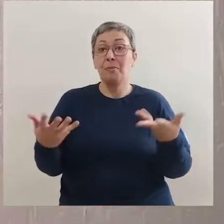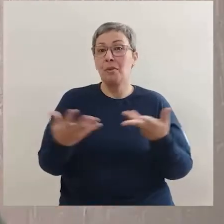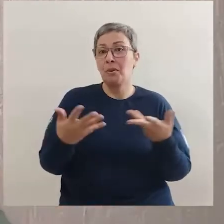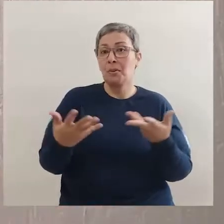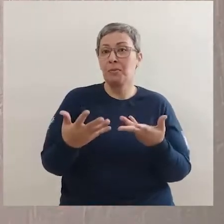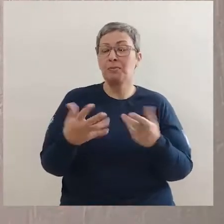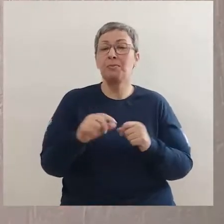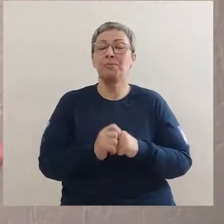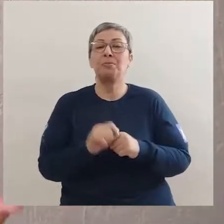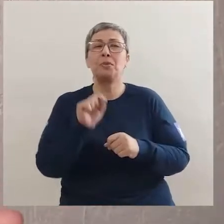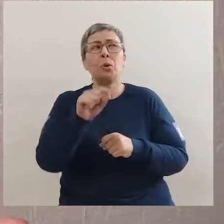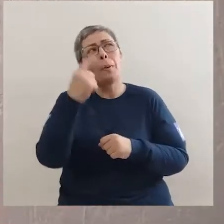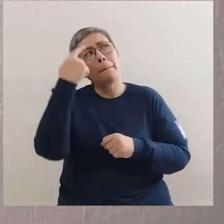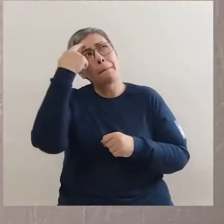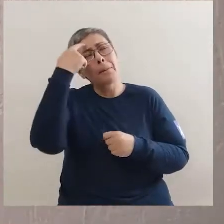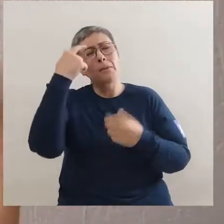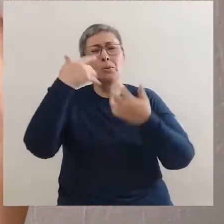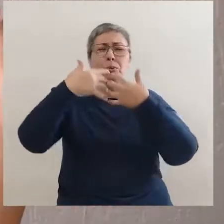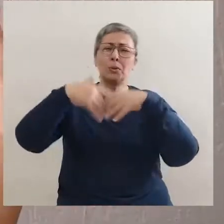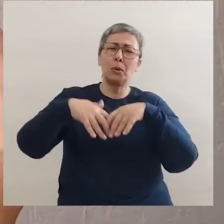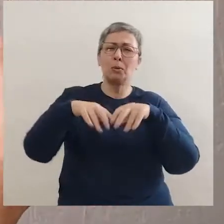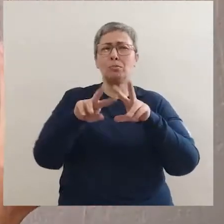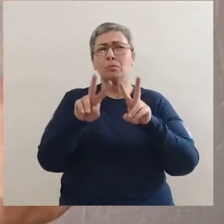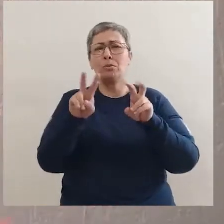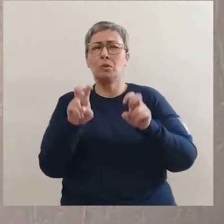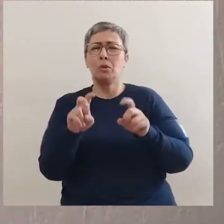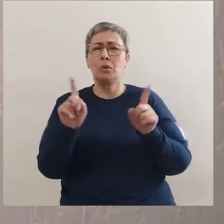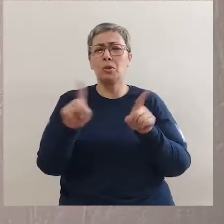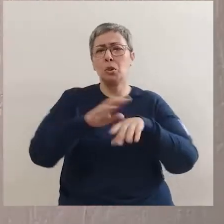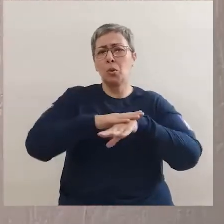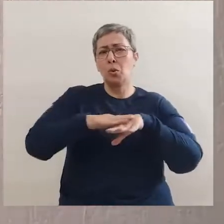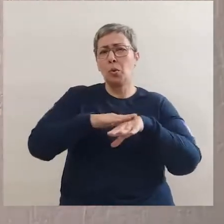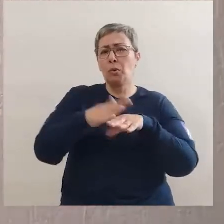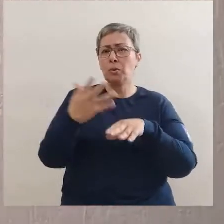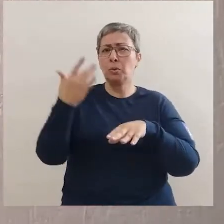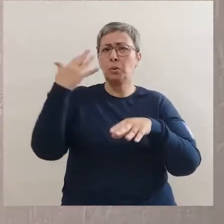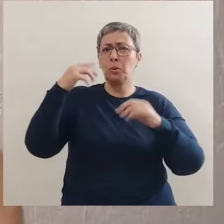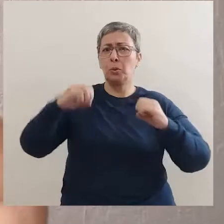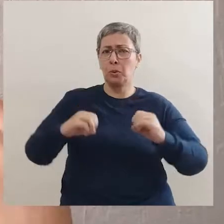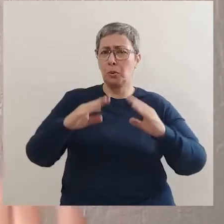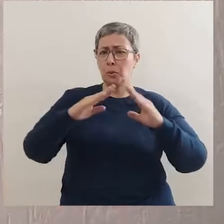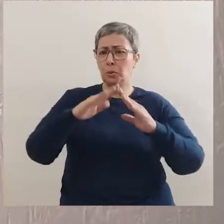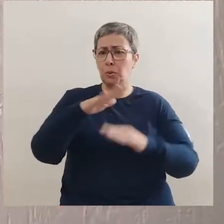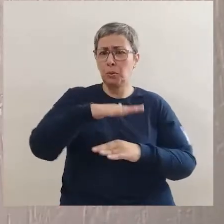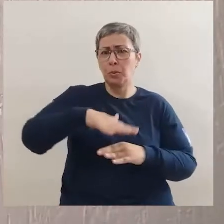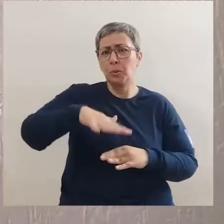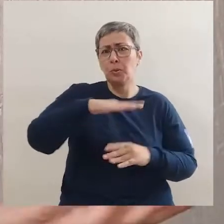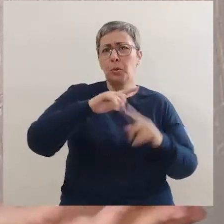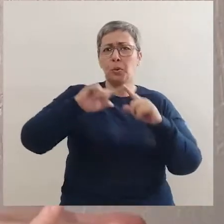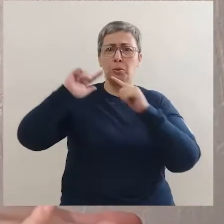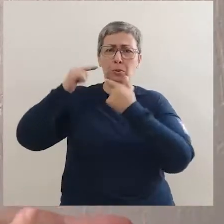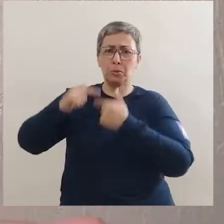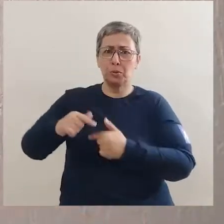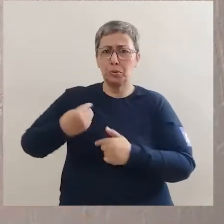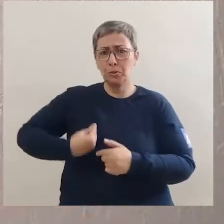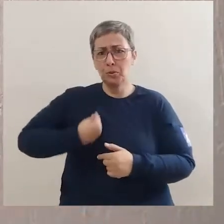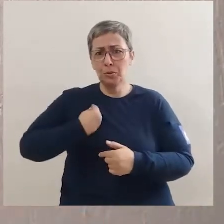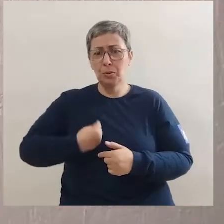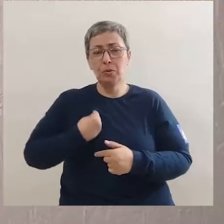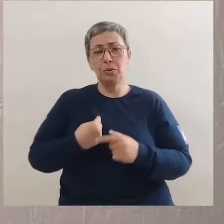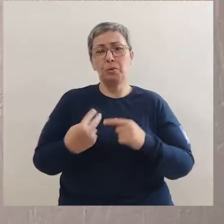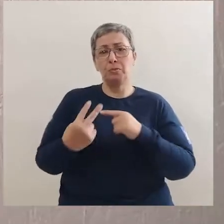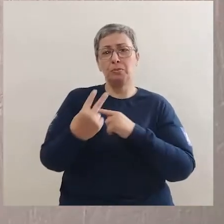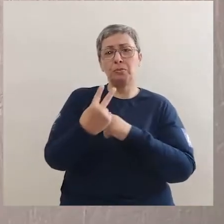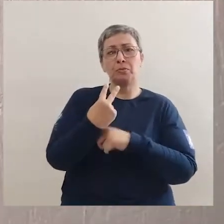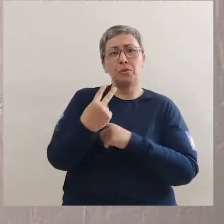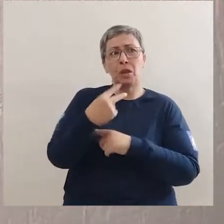hoje, pensando aí no que eu falei, né, que a gente conversou nos outros programas, nos territórios, na trajetória de vida, no autoconhecimento, a